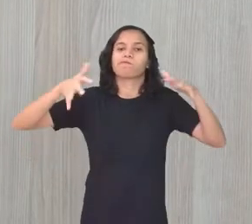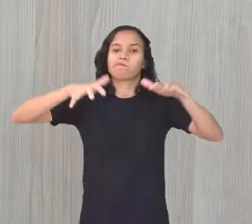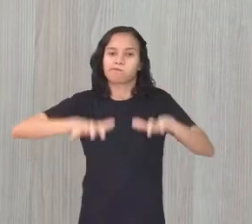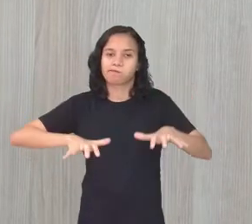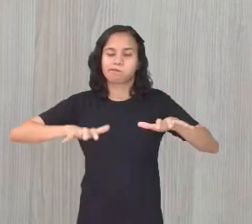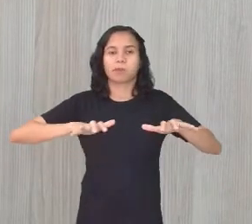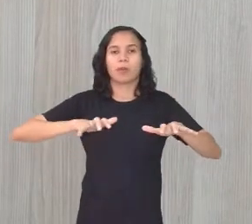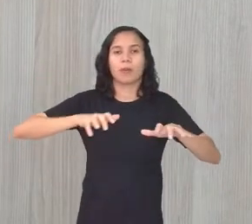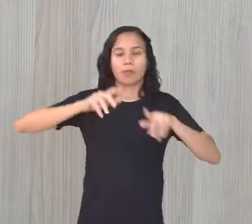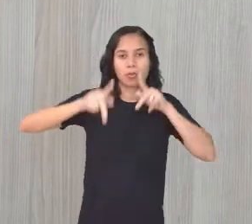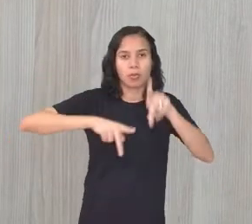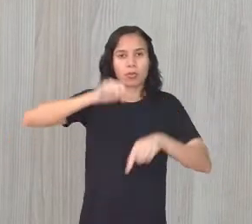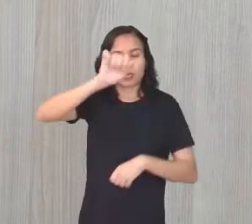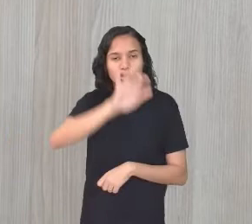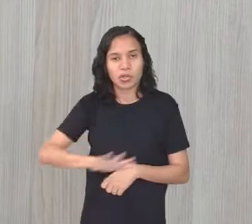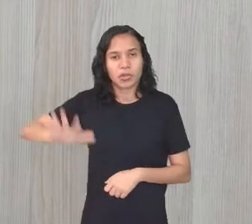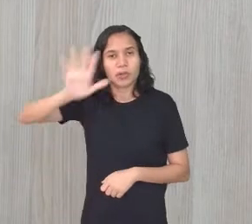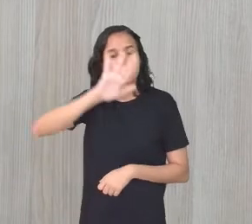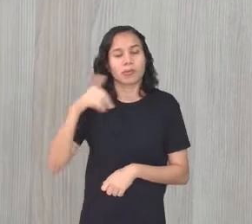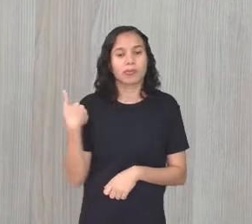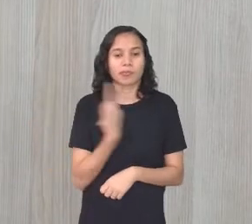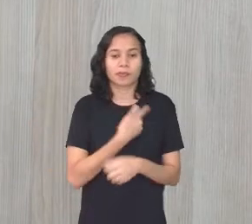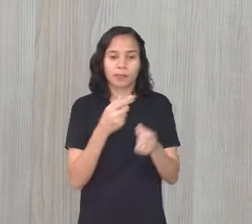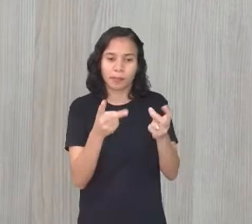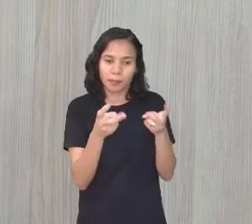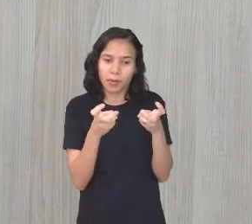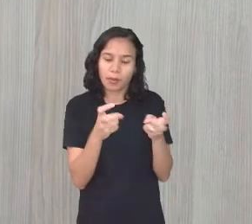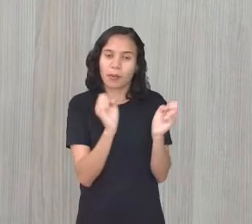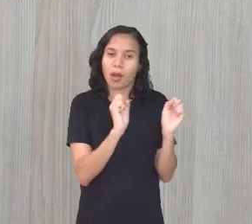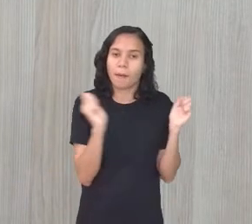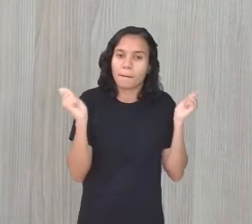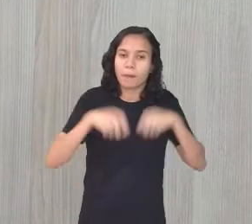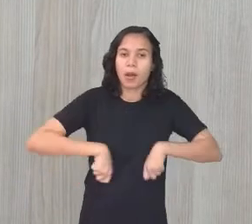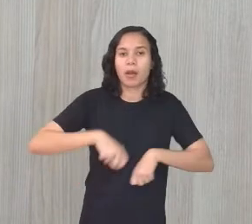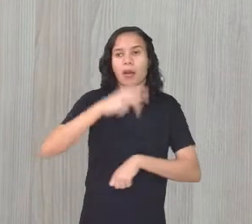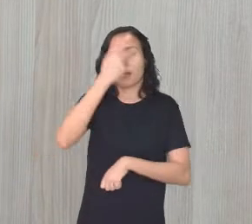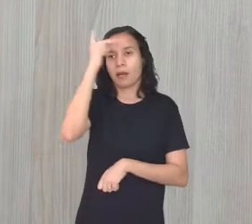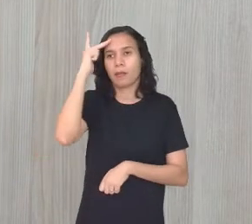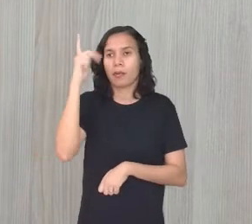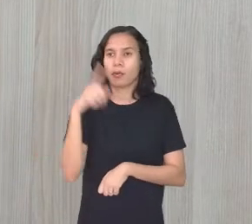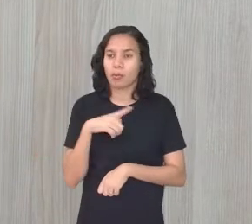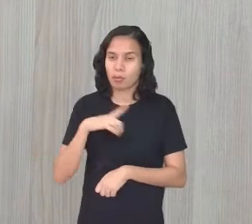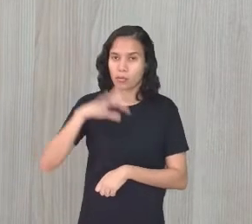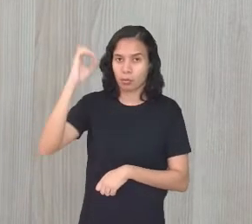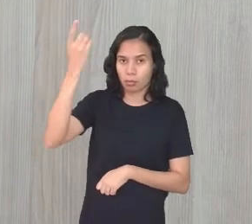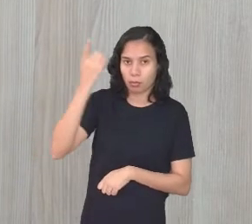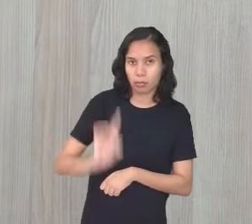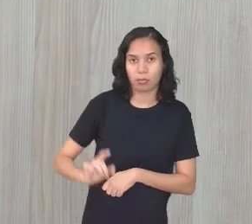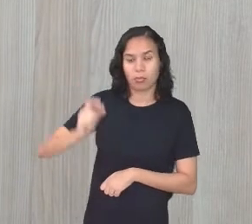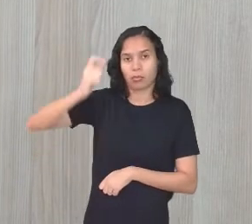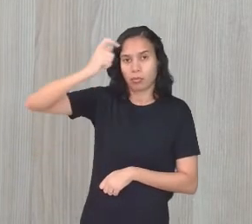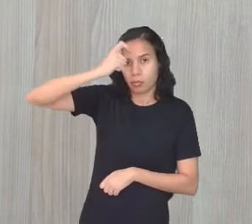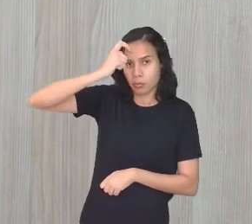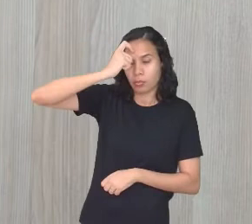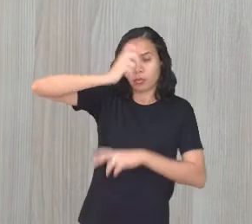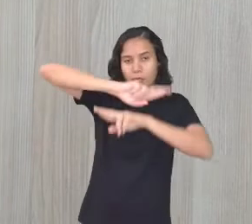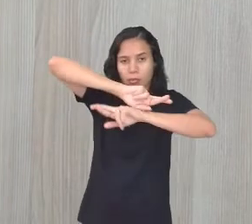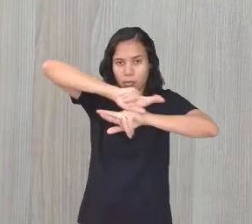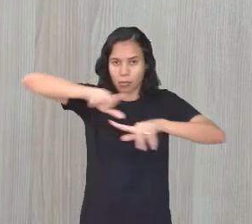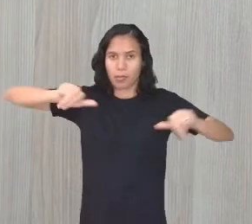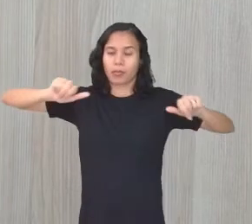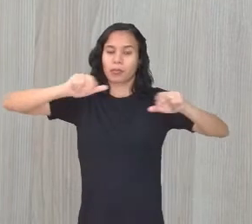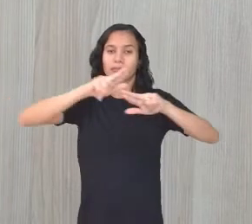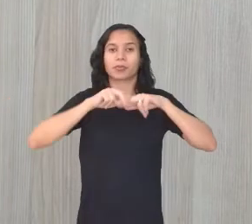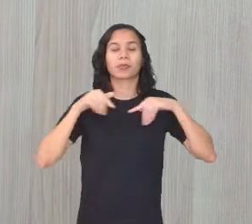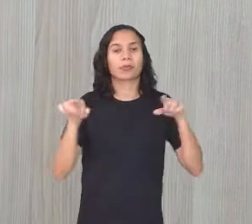forma geral, de perceber as potencialidades dessas pessoas que têm a deficiência intelectual ou múltipla. E